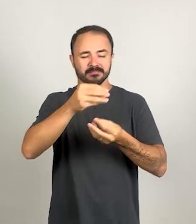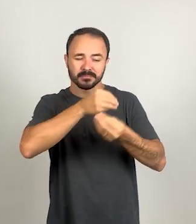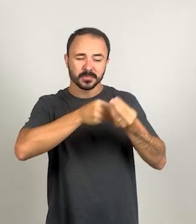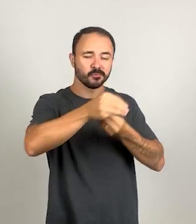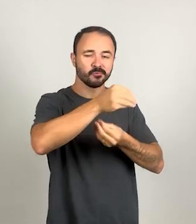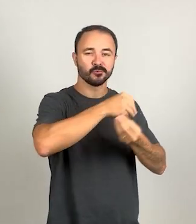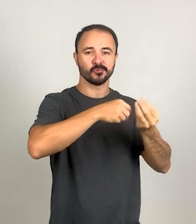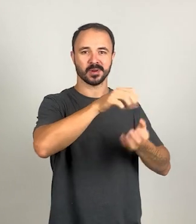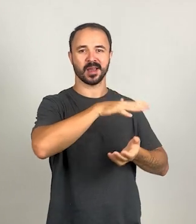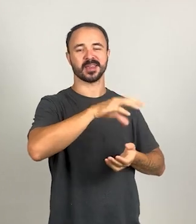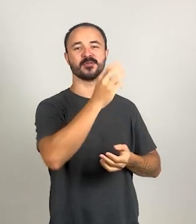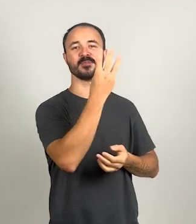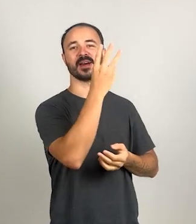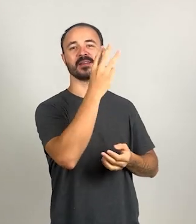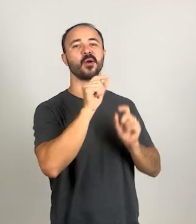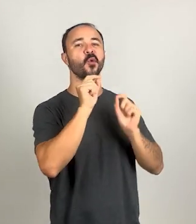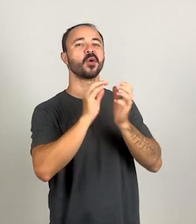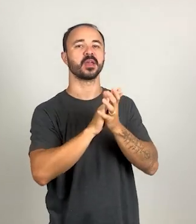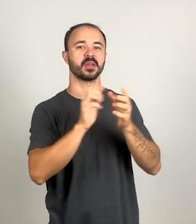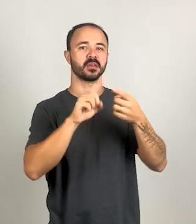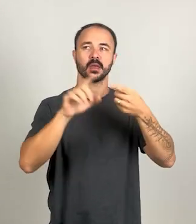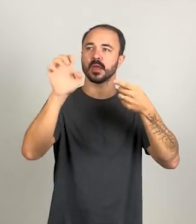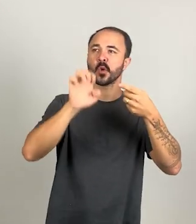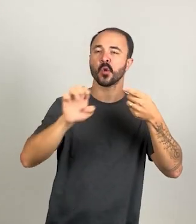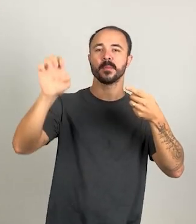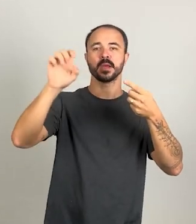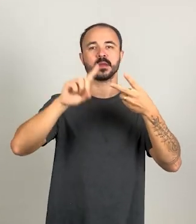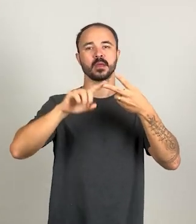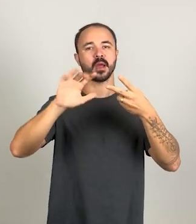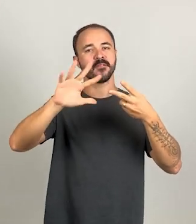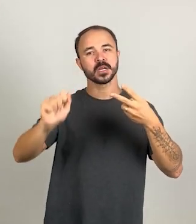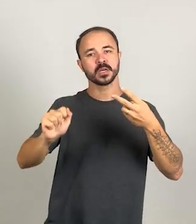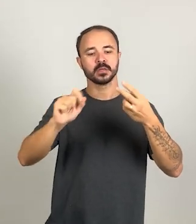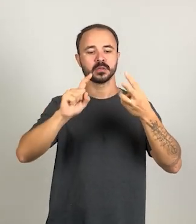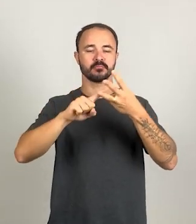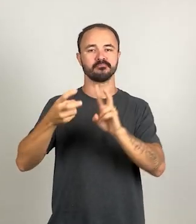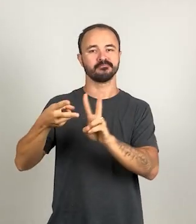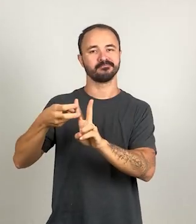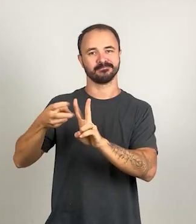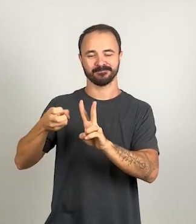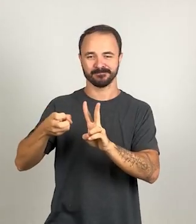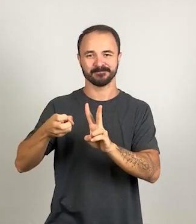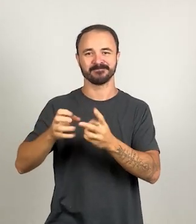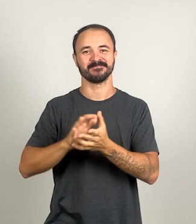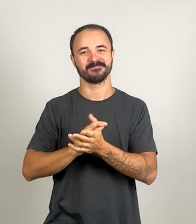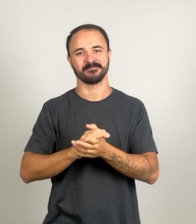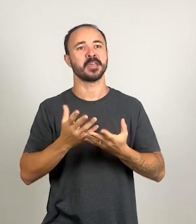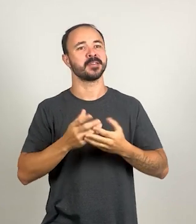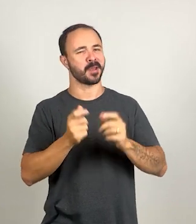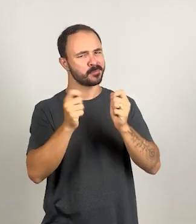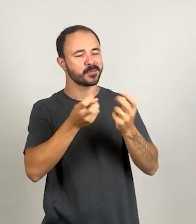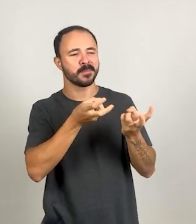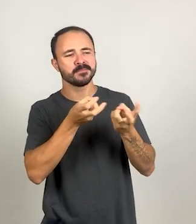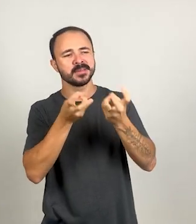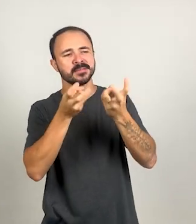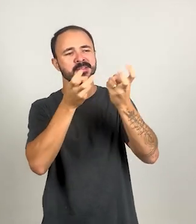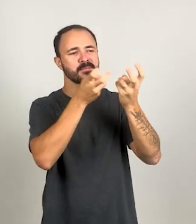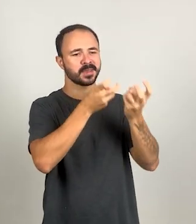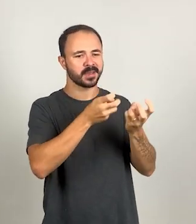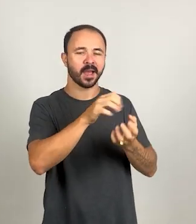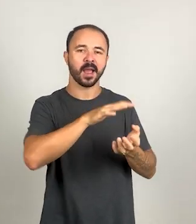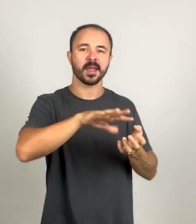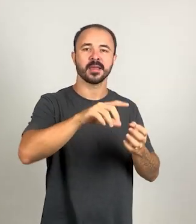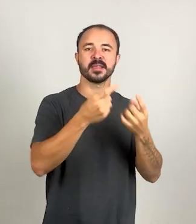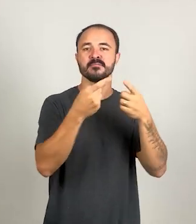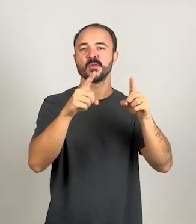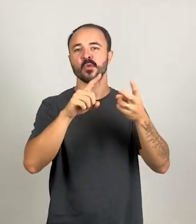africanos indígenas e eurofos essa diversidade se reflete em várias áreas da cultura maranhense incluindo a